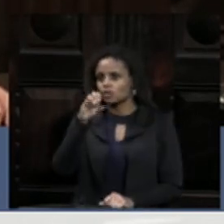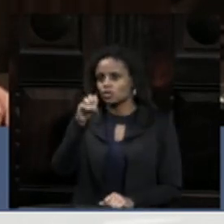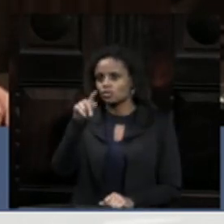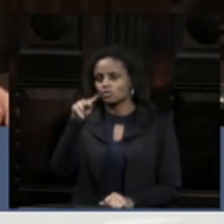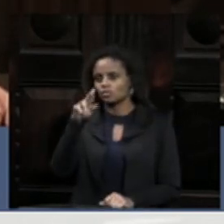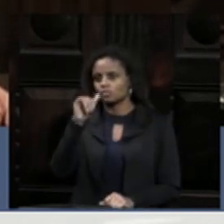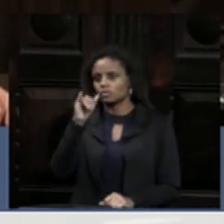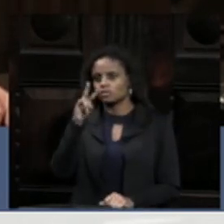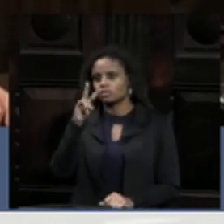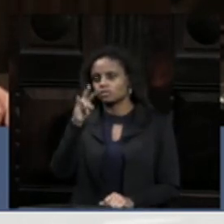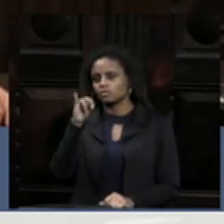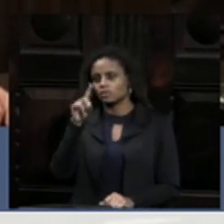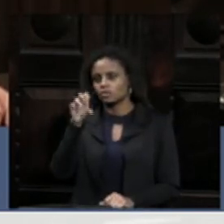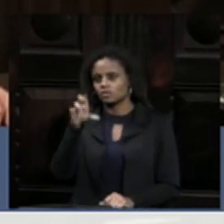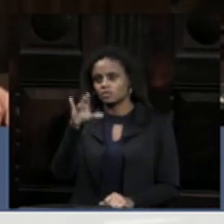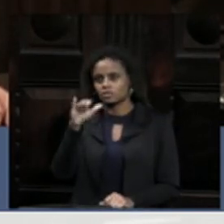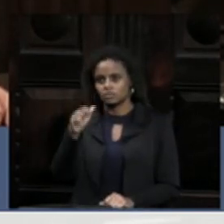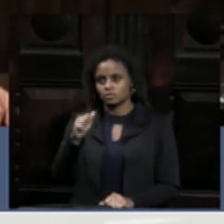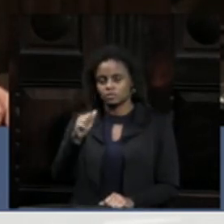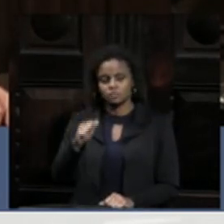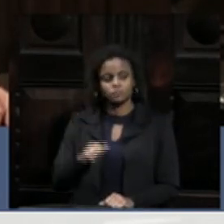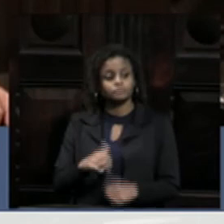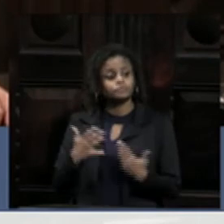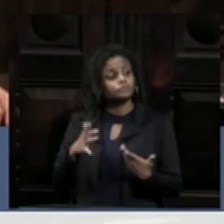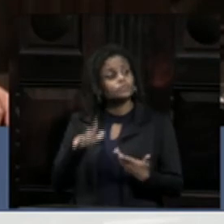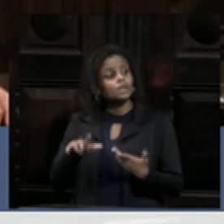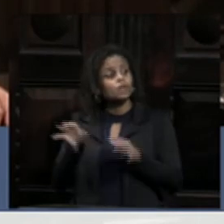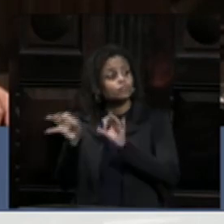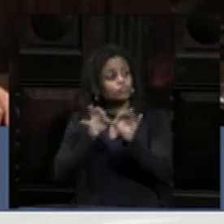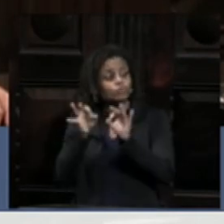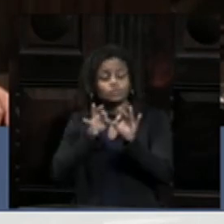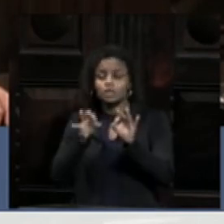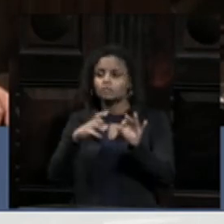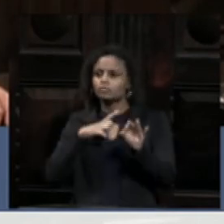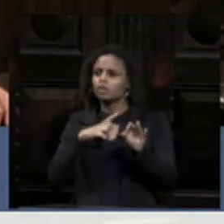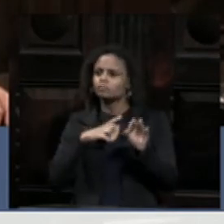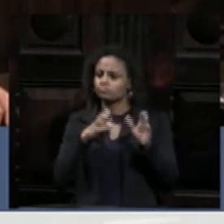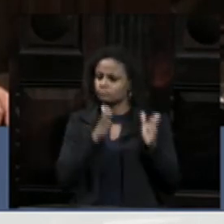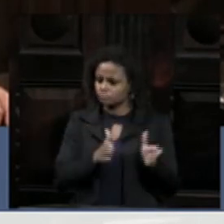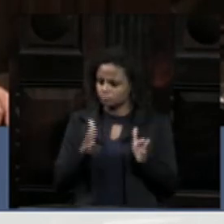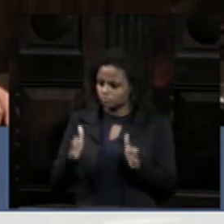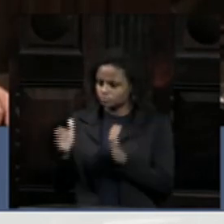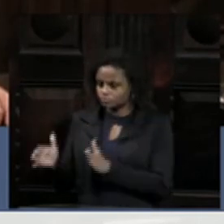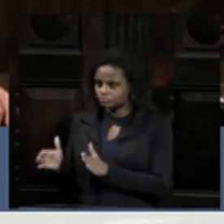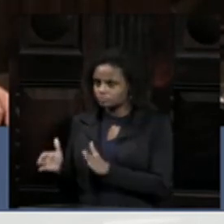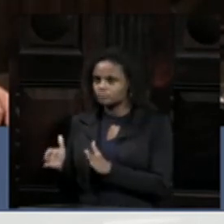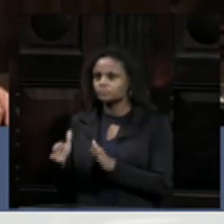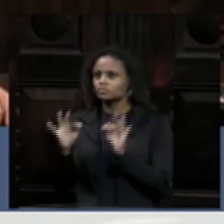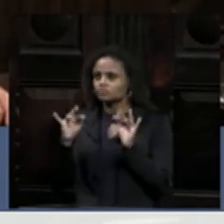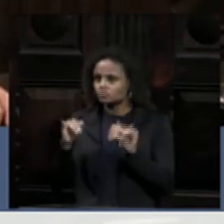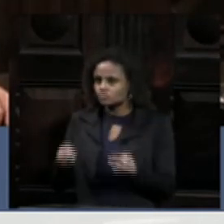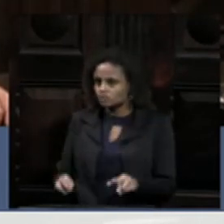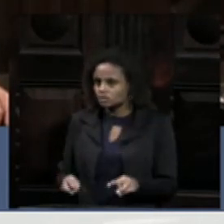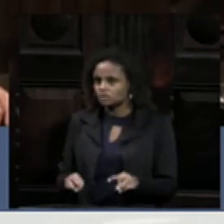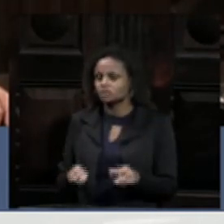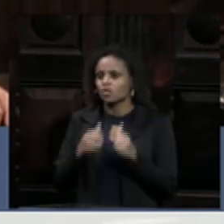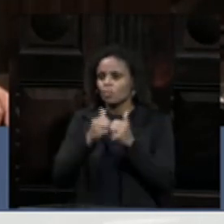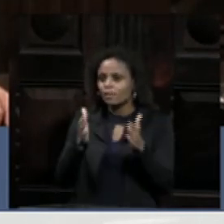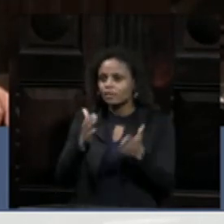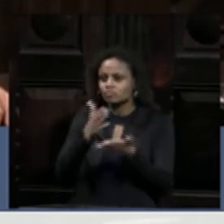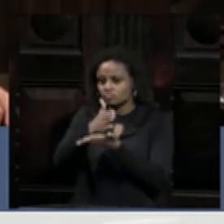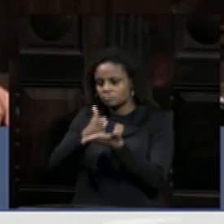Previdência. Então, o projeto tem início, meio e fim, tem uma